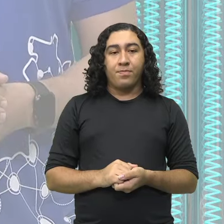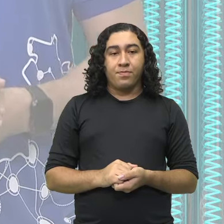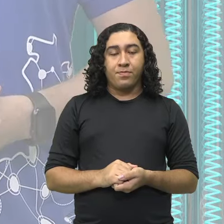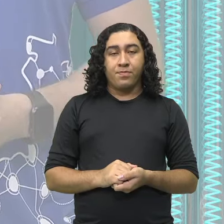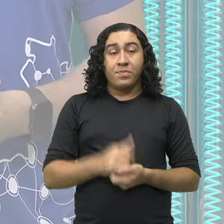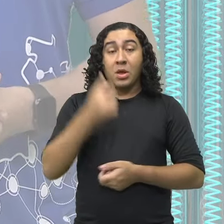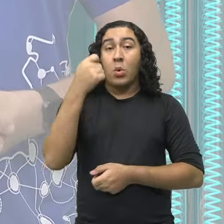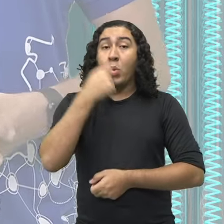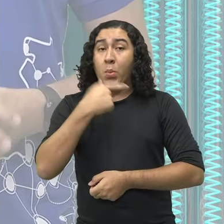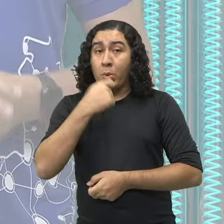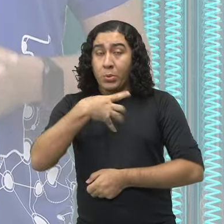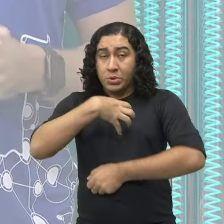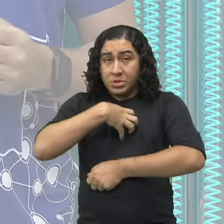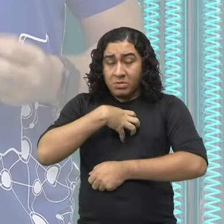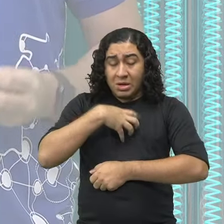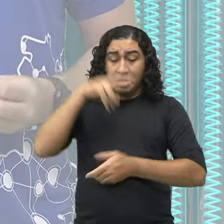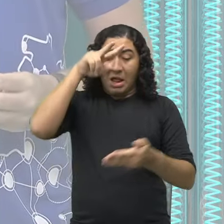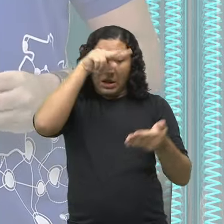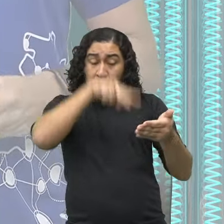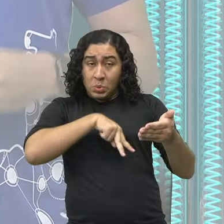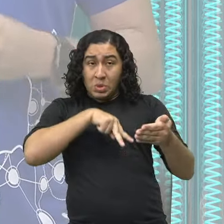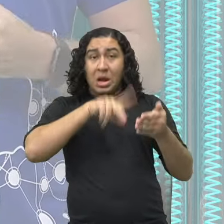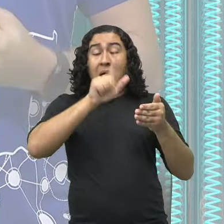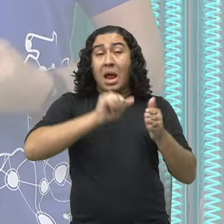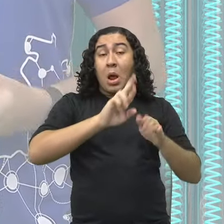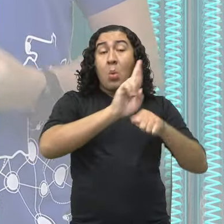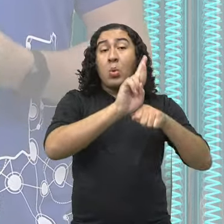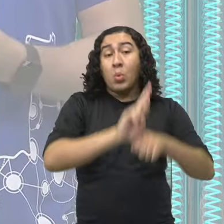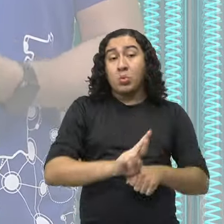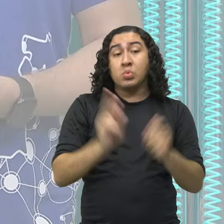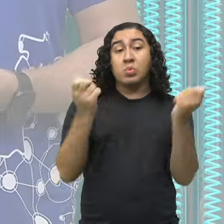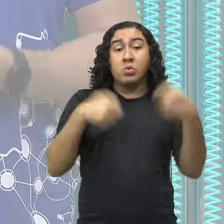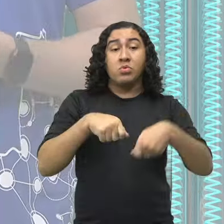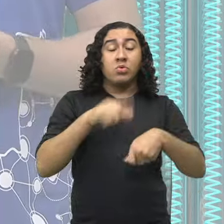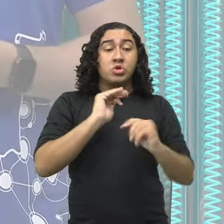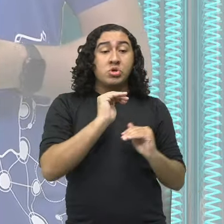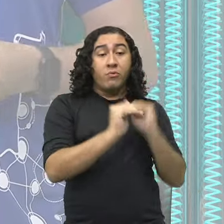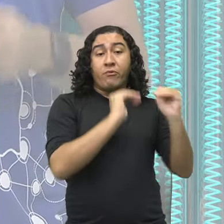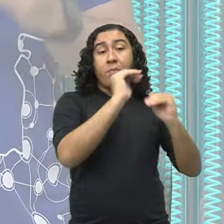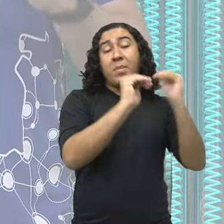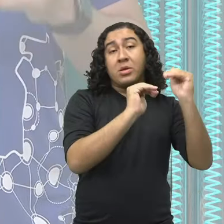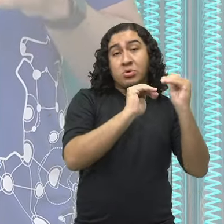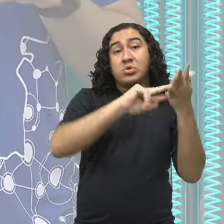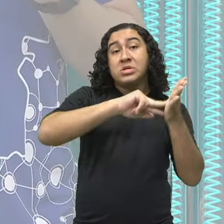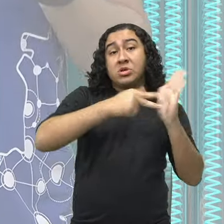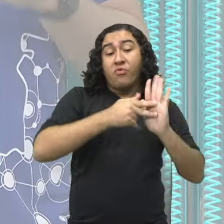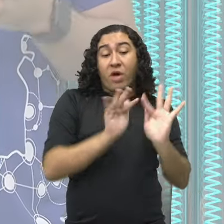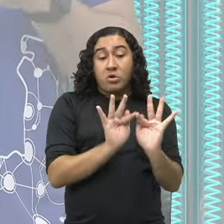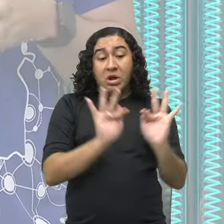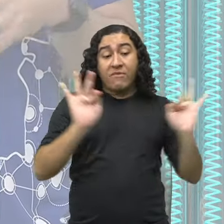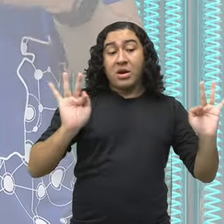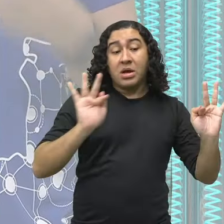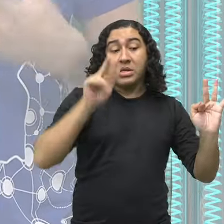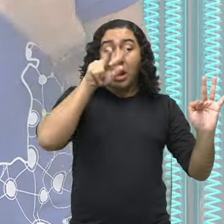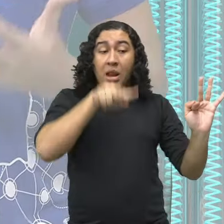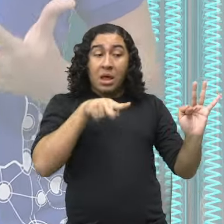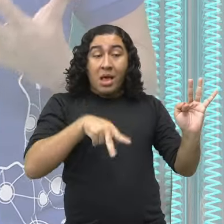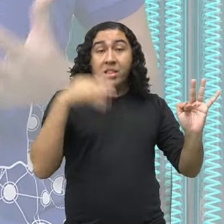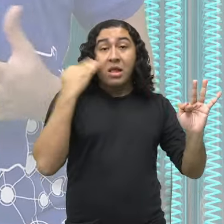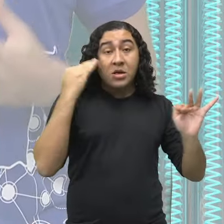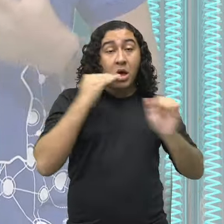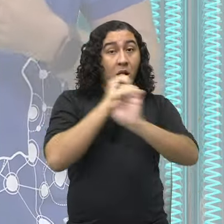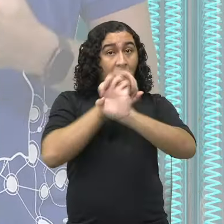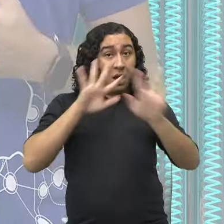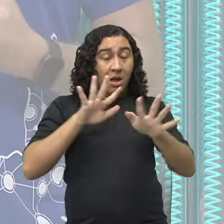O humor pode ser usado como recurso para a construção do sentido. Então, o humor, ele vai ser um recurso que eu